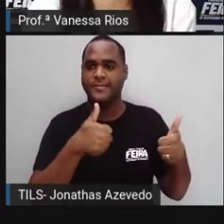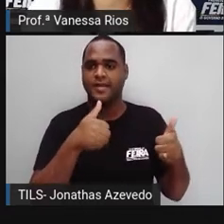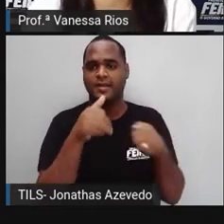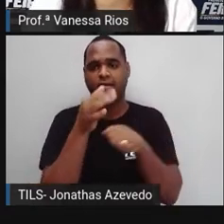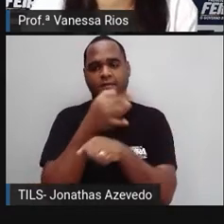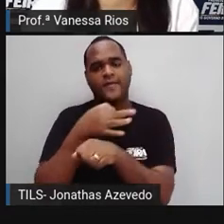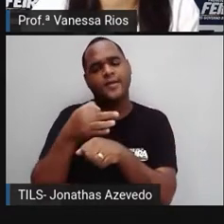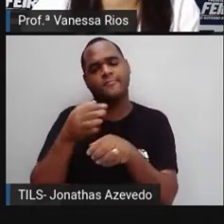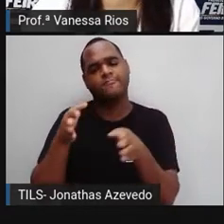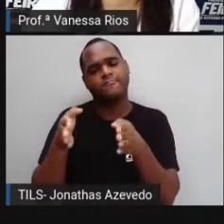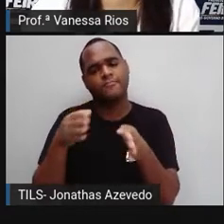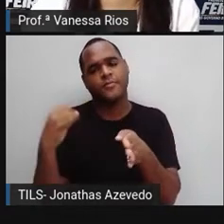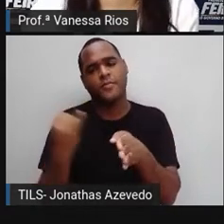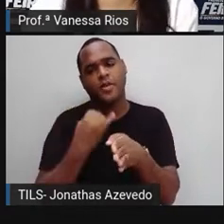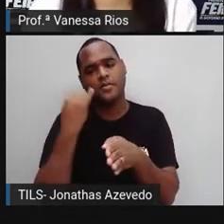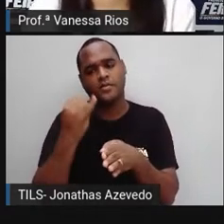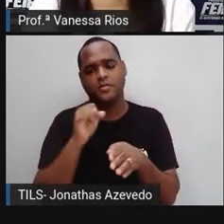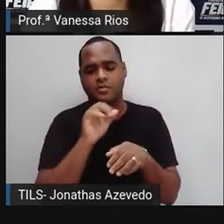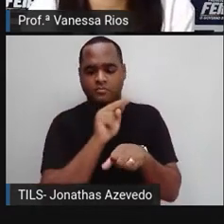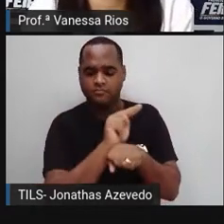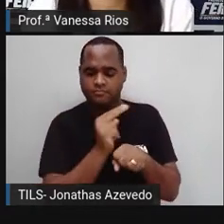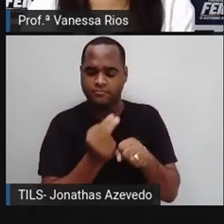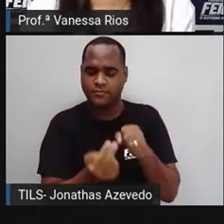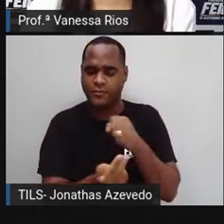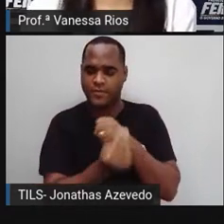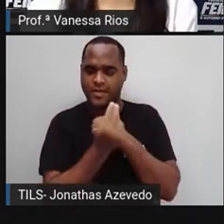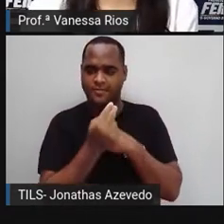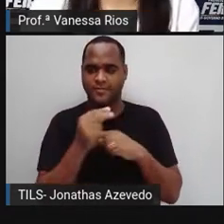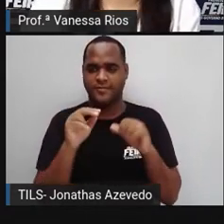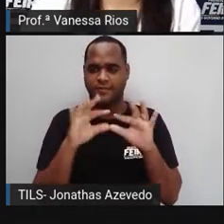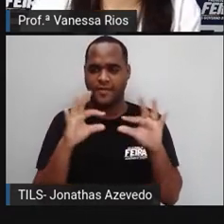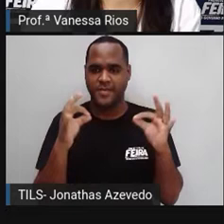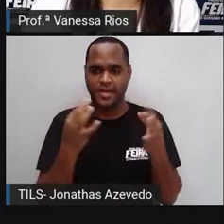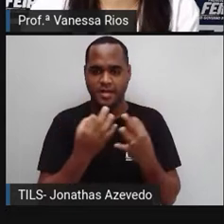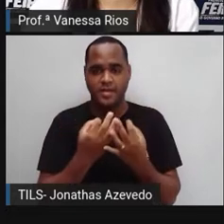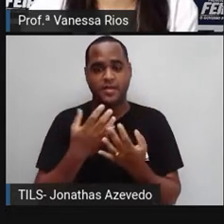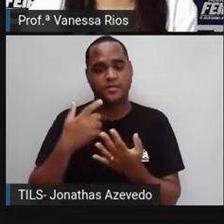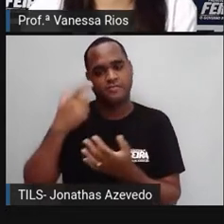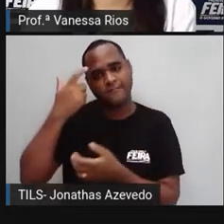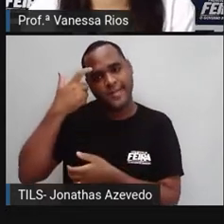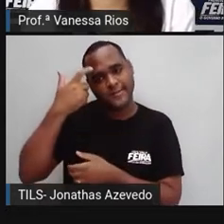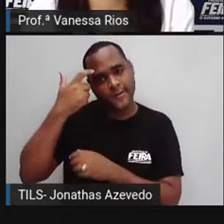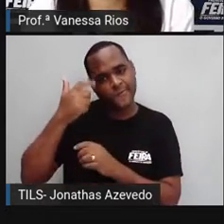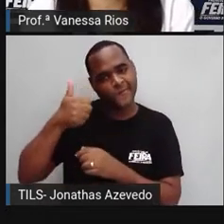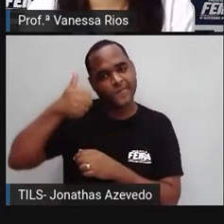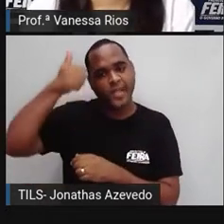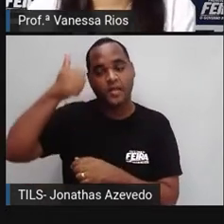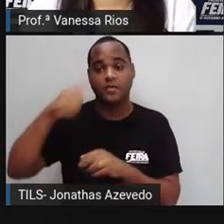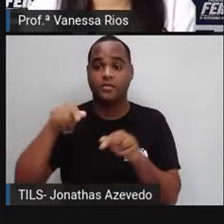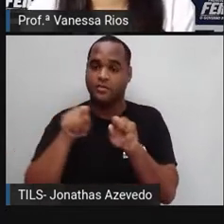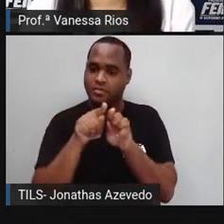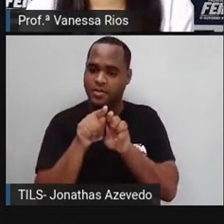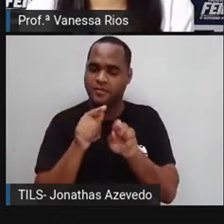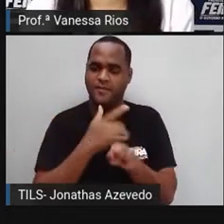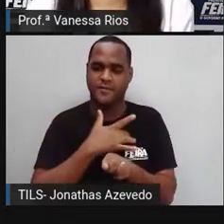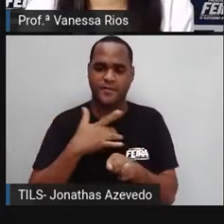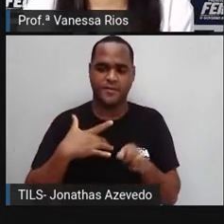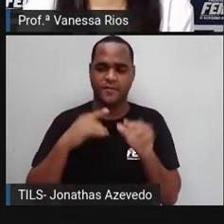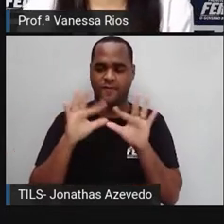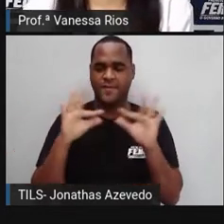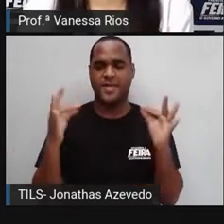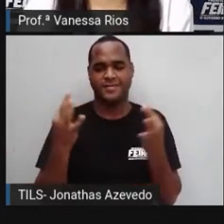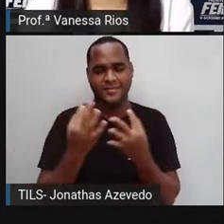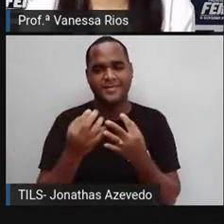são um período muito importante para cuidarem de si, sua saúde mental e também da família. Este período de